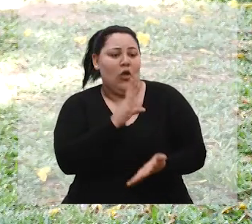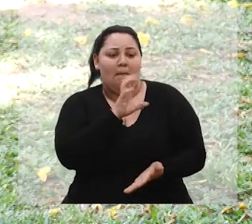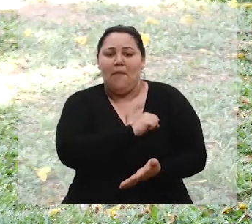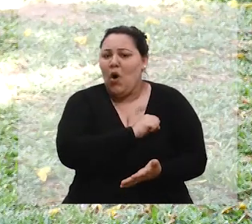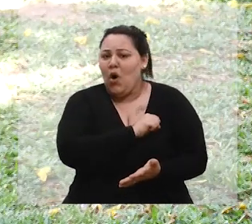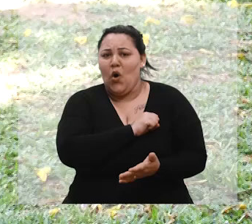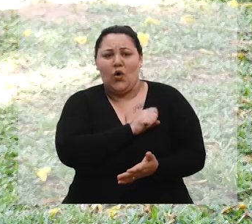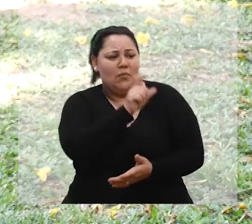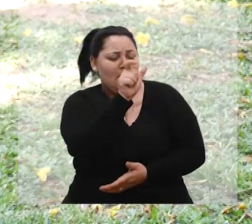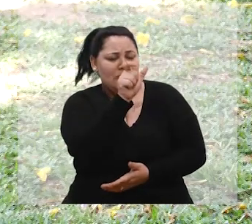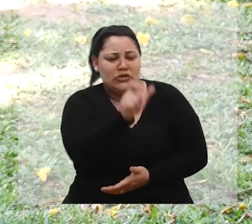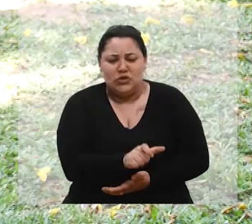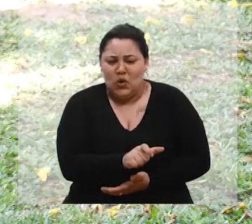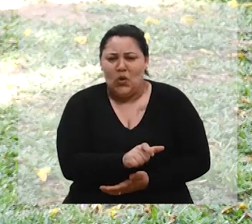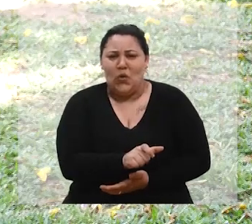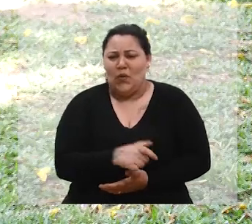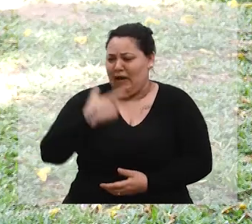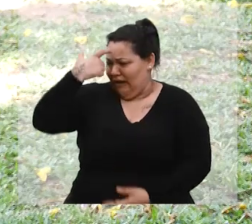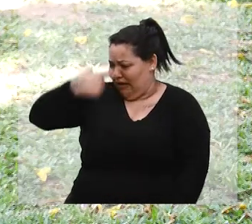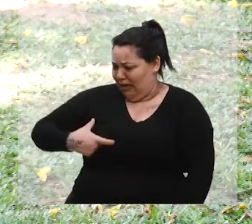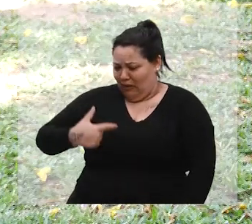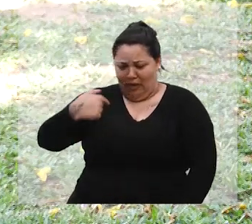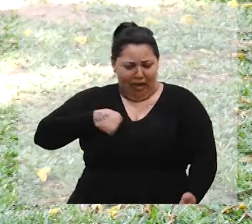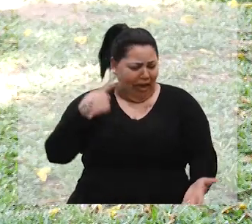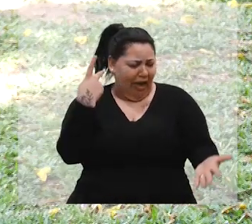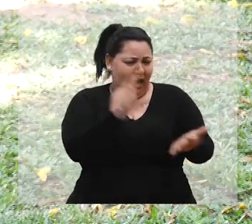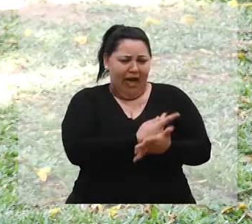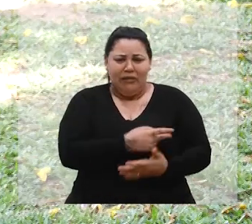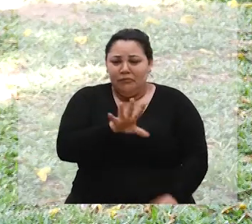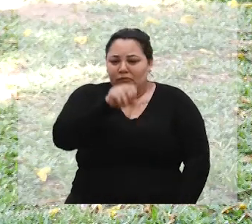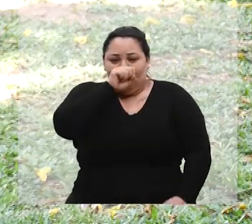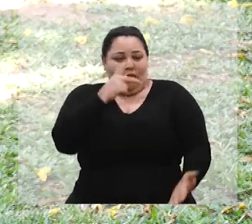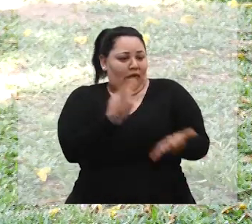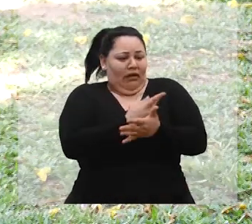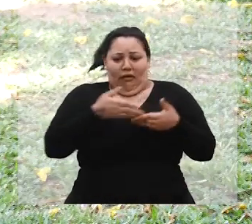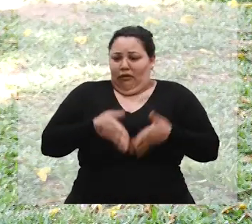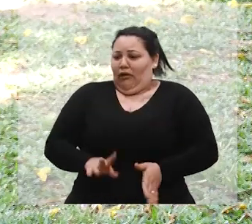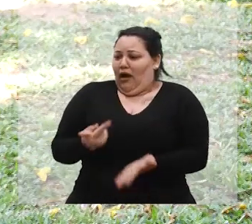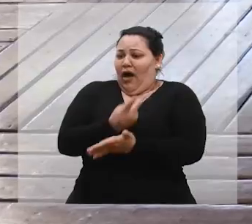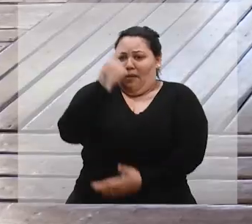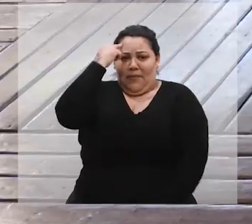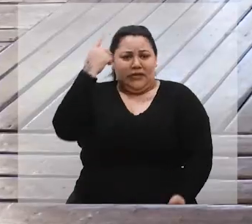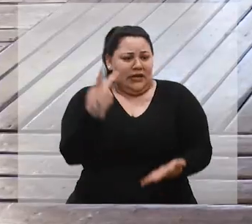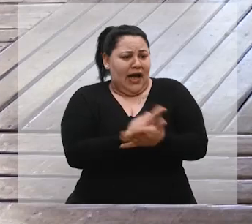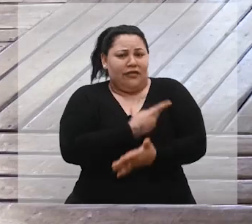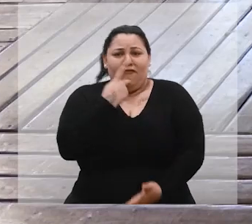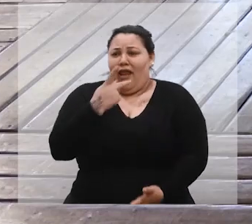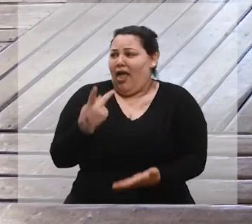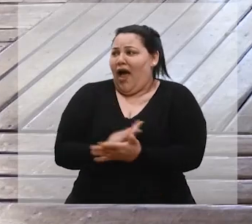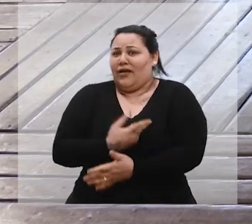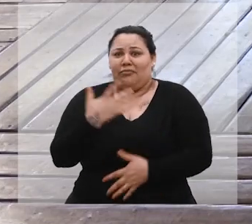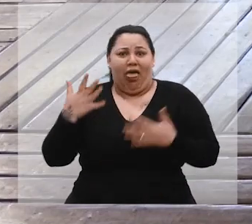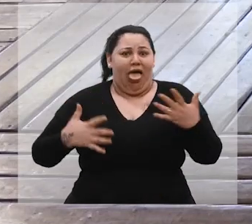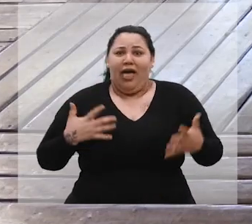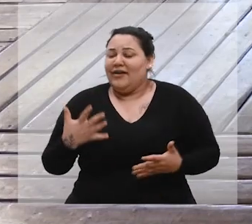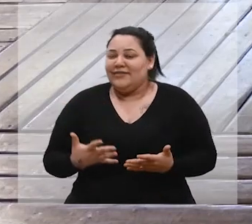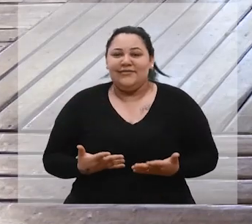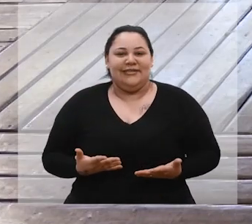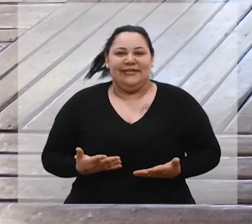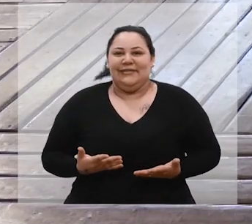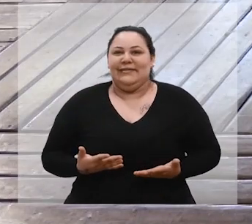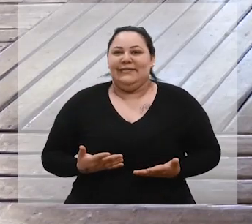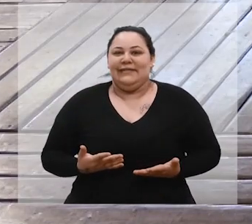como pessoa, eu fracassei na minha existência, eu existo errado, eu respiro errado, eu nasci errado, eu penso errado, eu falo errado, né? A gente se